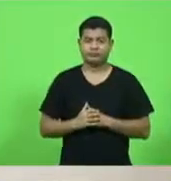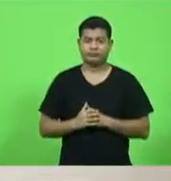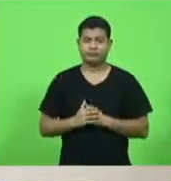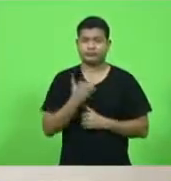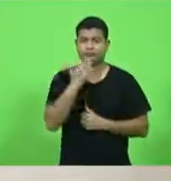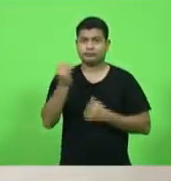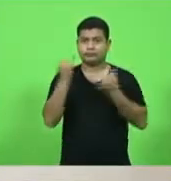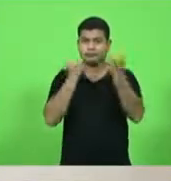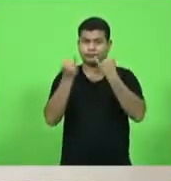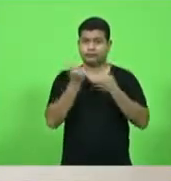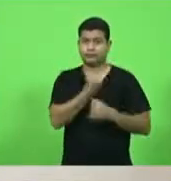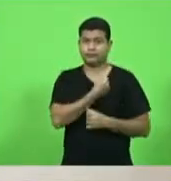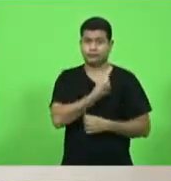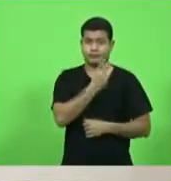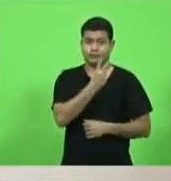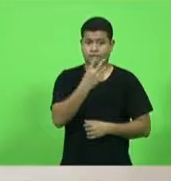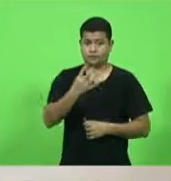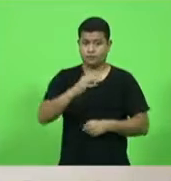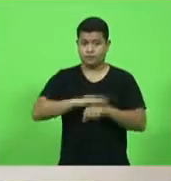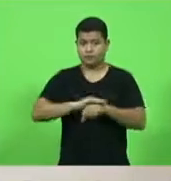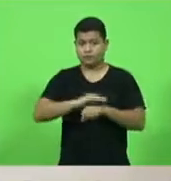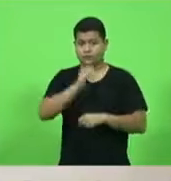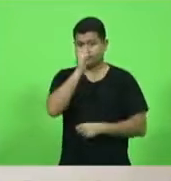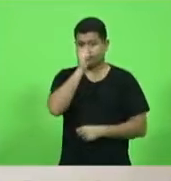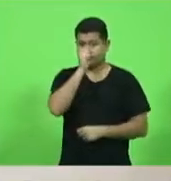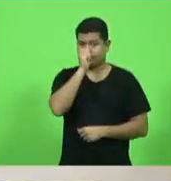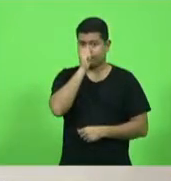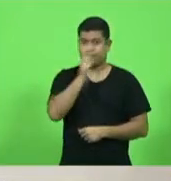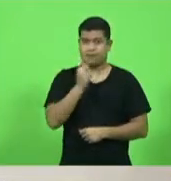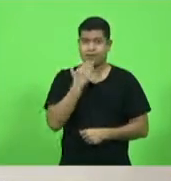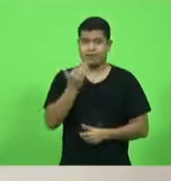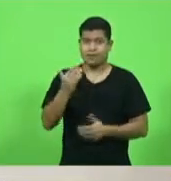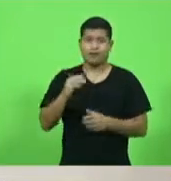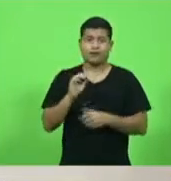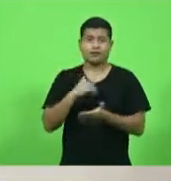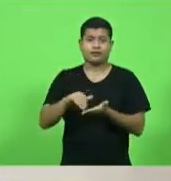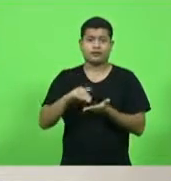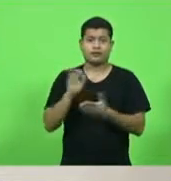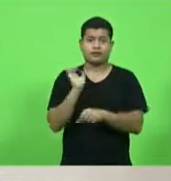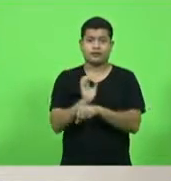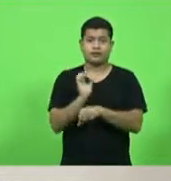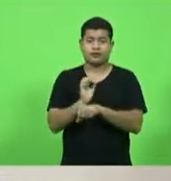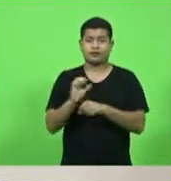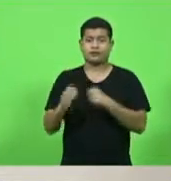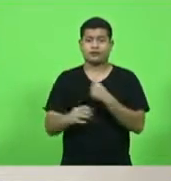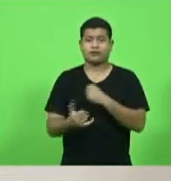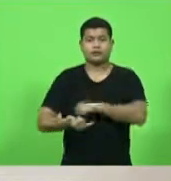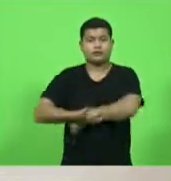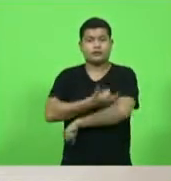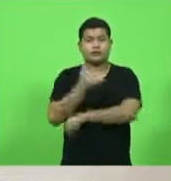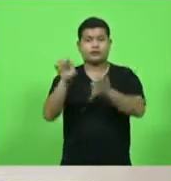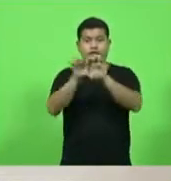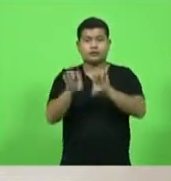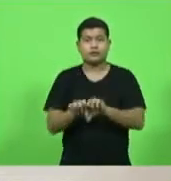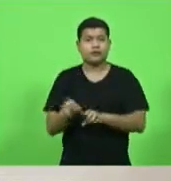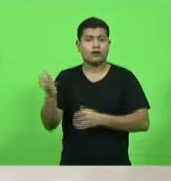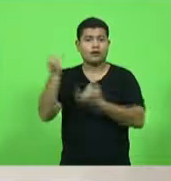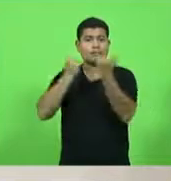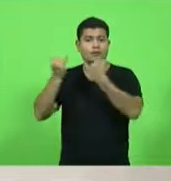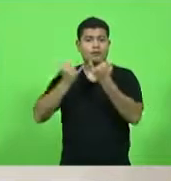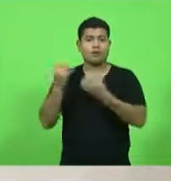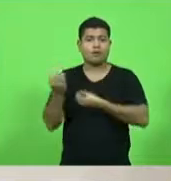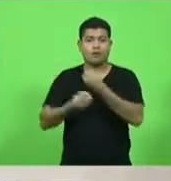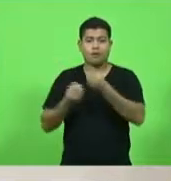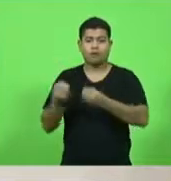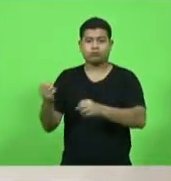Pedido de informação número 24, deputado João Amin, solicitando ao secretário do Estado da Infraestrutura informações acerca da